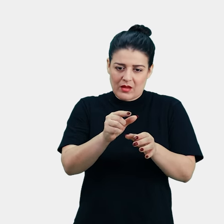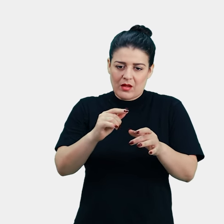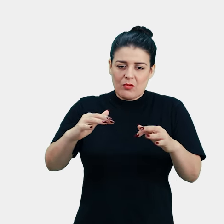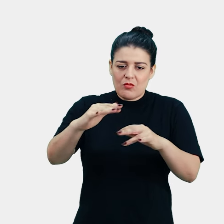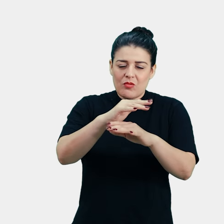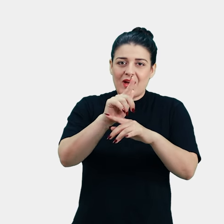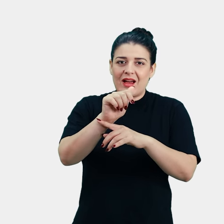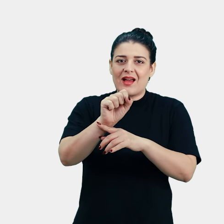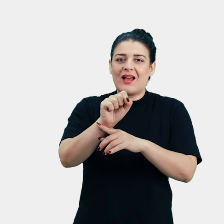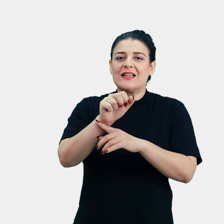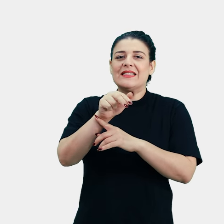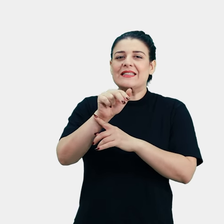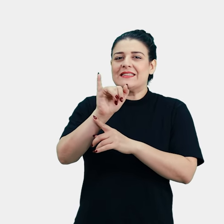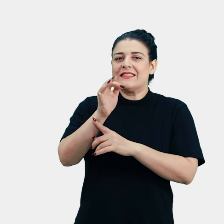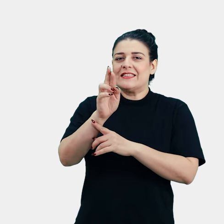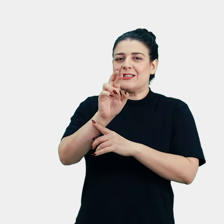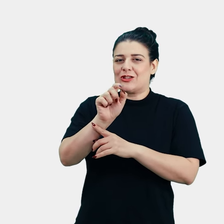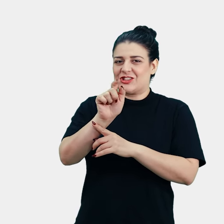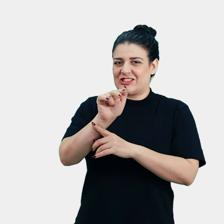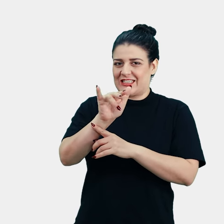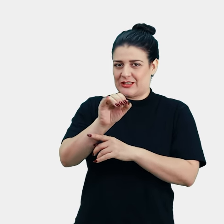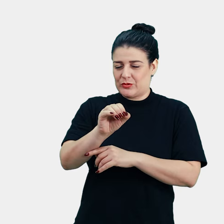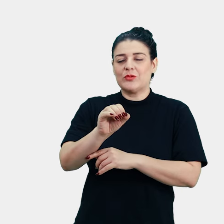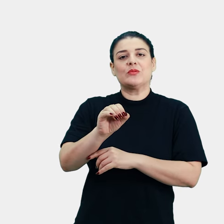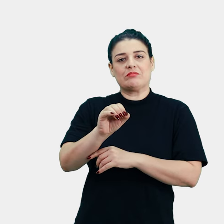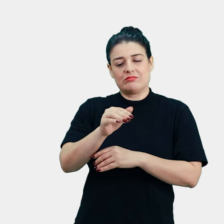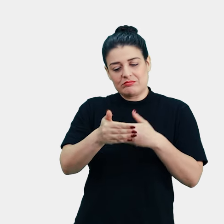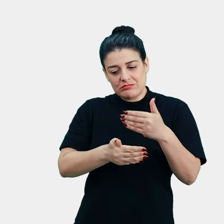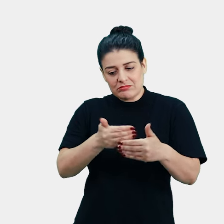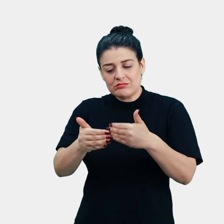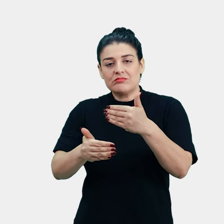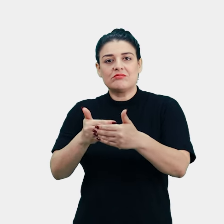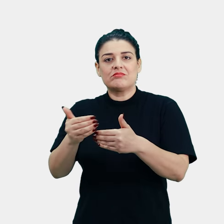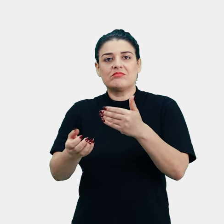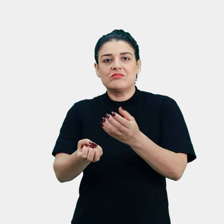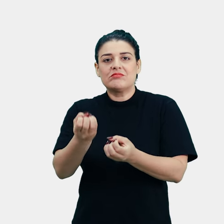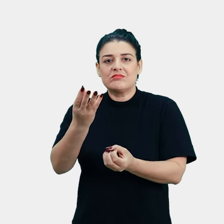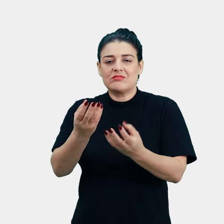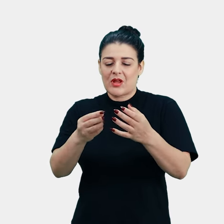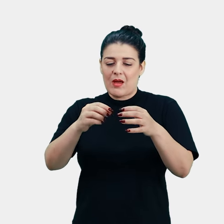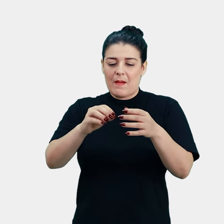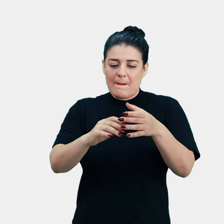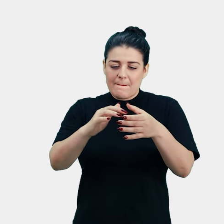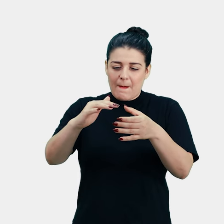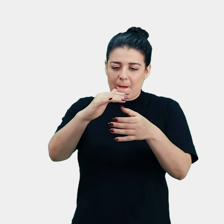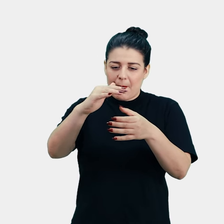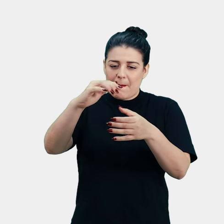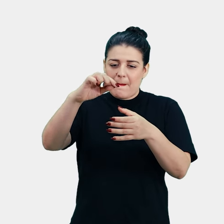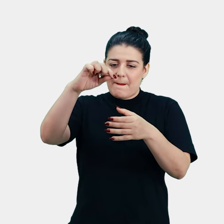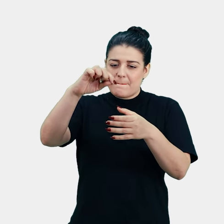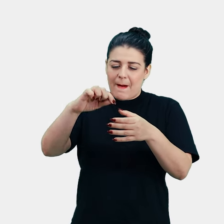gás nitrogênio, tá? E aí, a partir disso, vão ser geradas essas gotinhas, tá? Tá vendo?